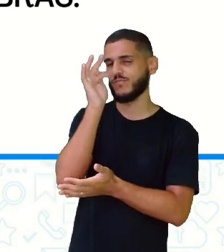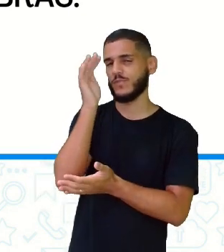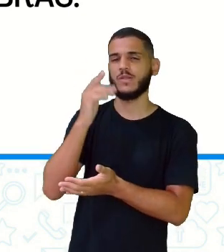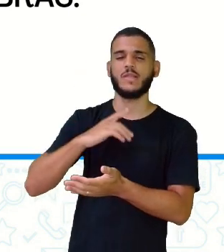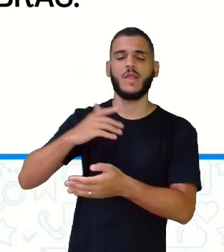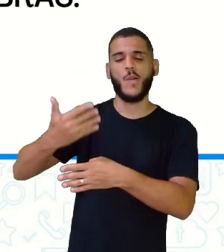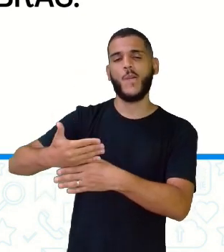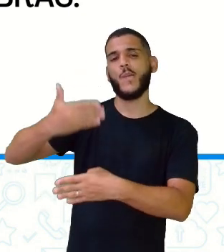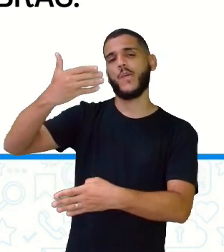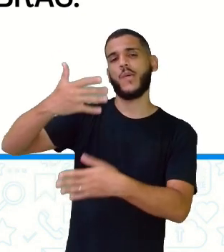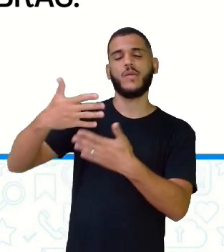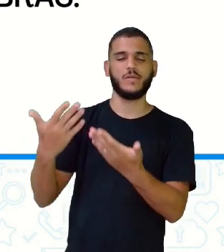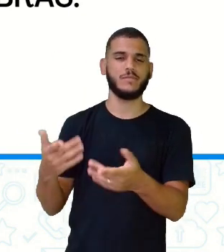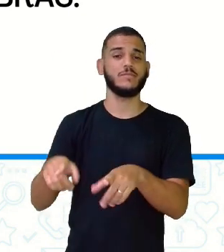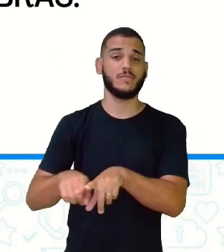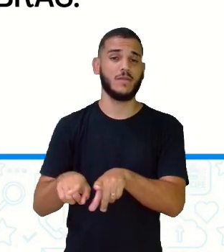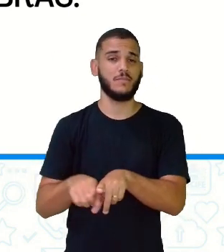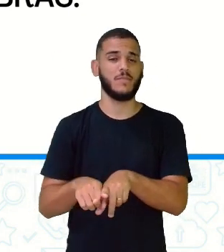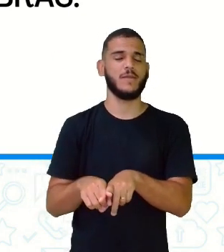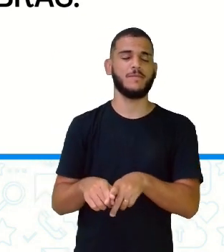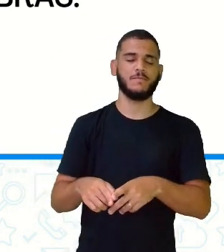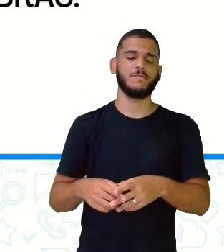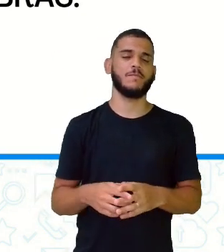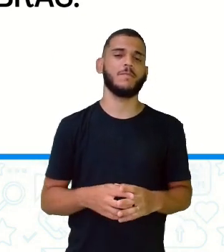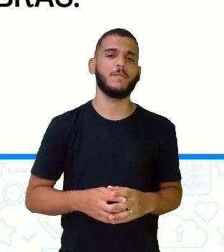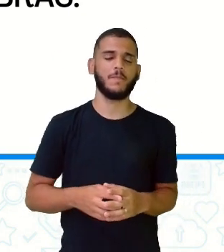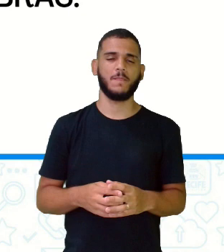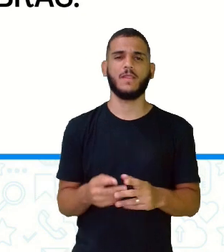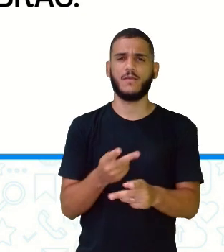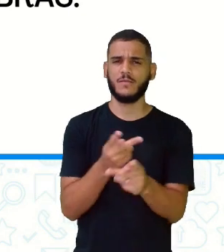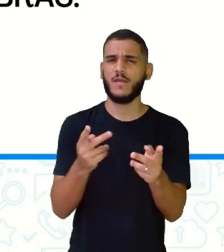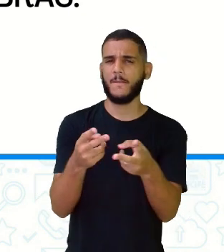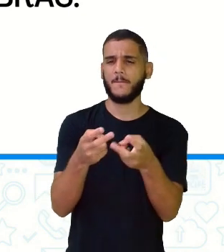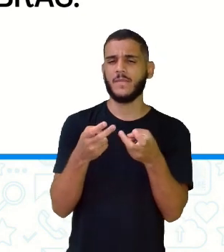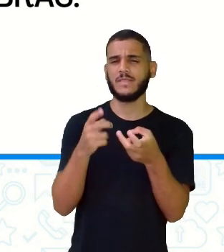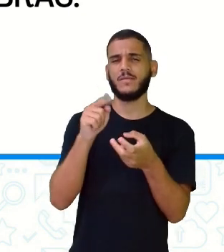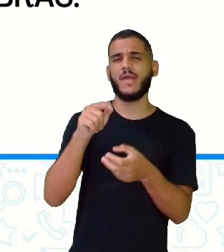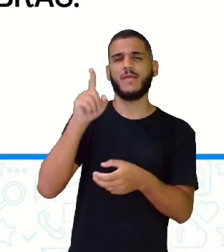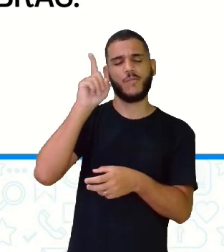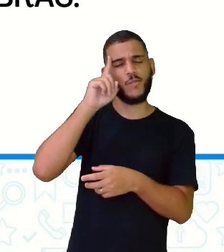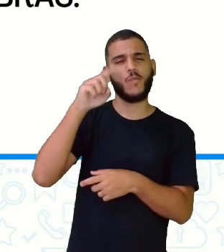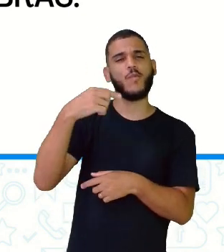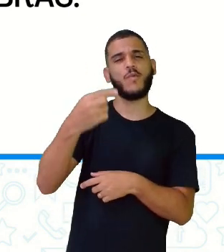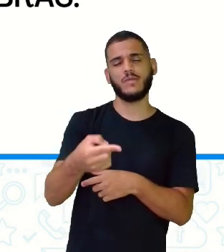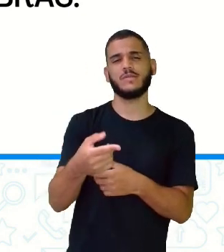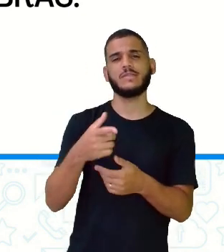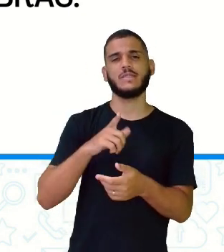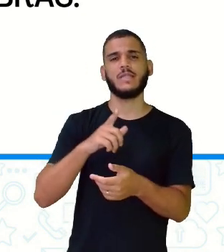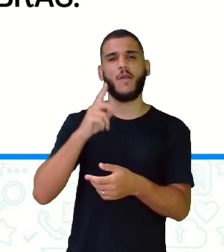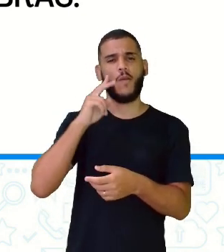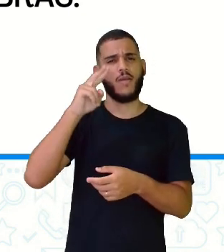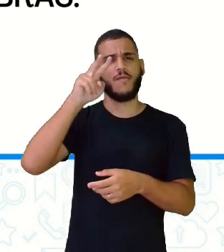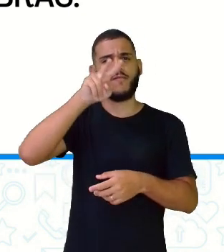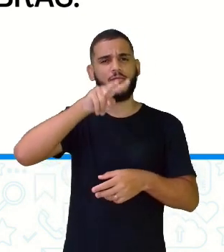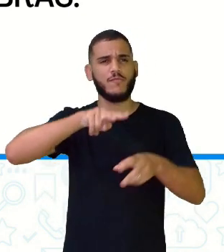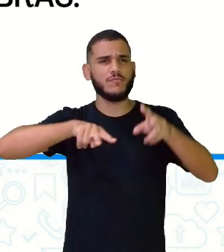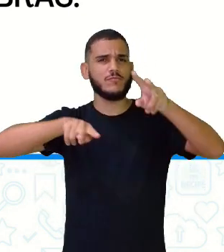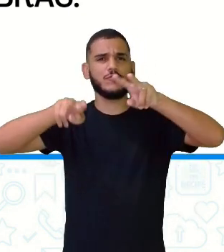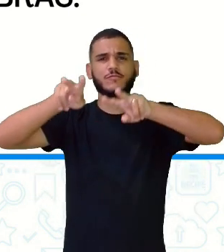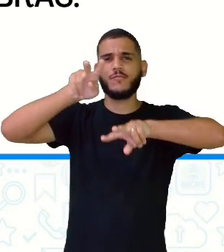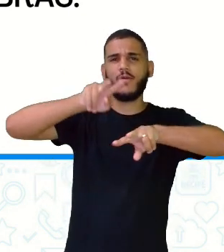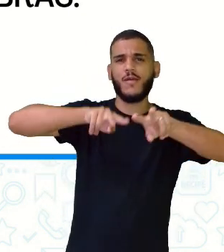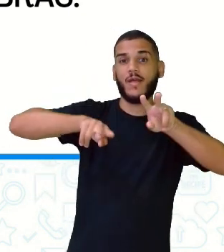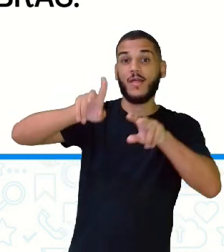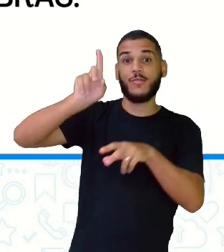parede. Algo assim que você vê que é do cotidiano, algo que ela visualizava todo